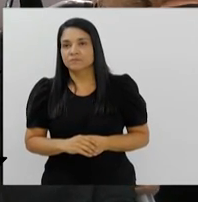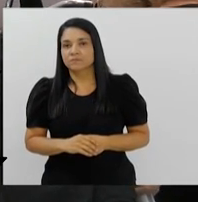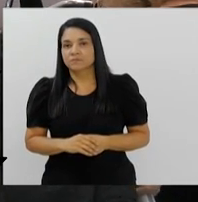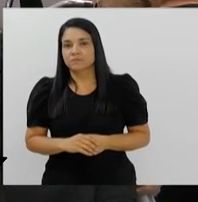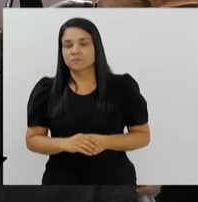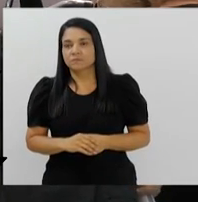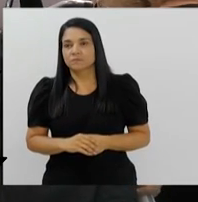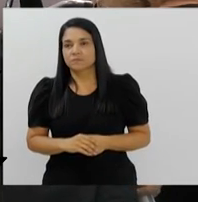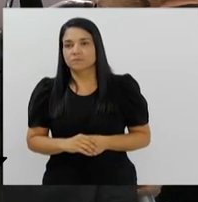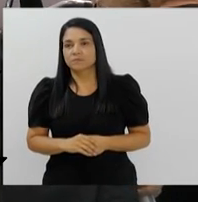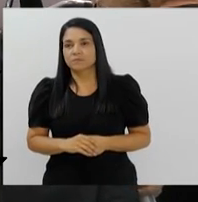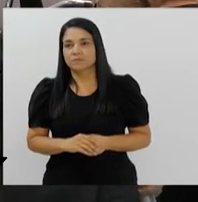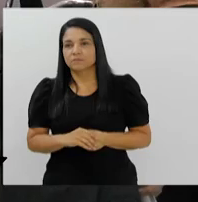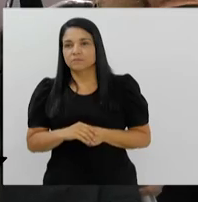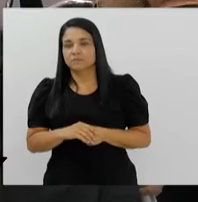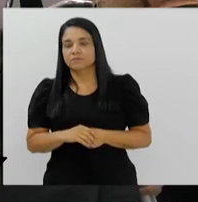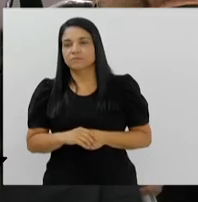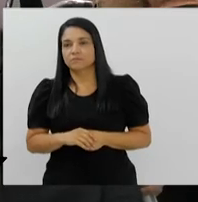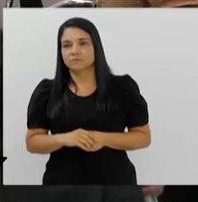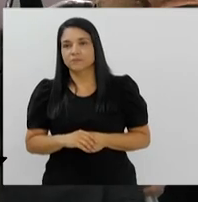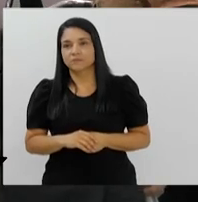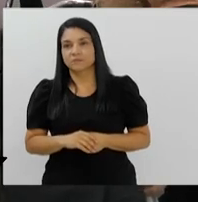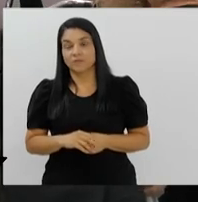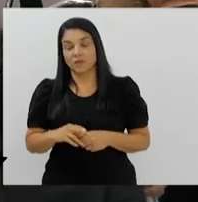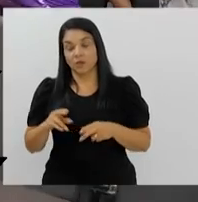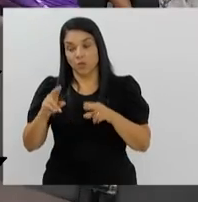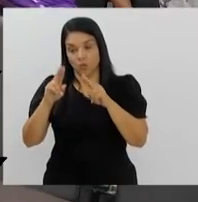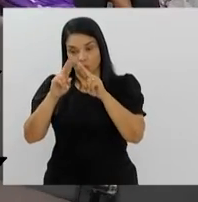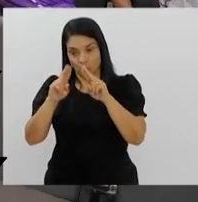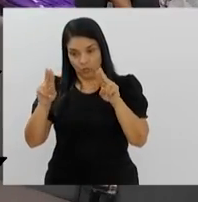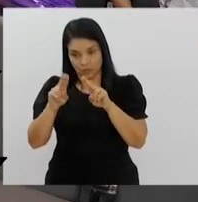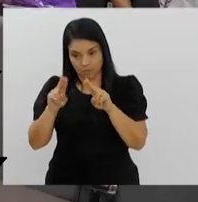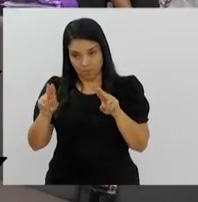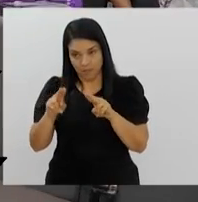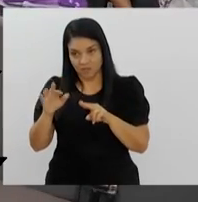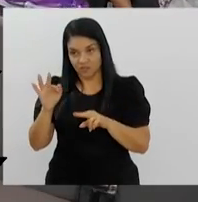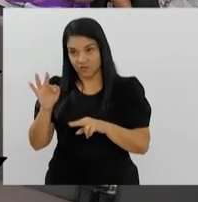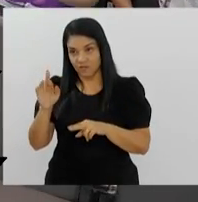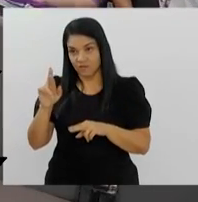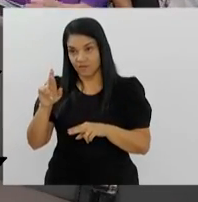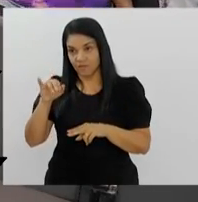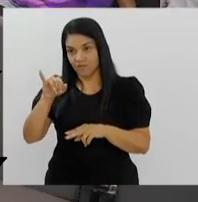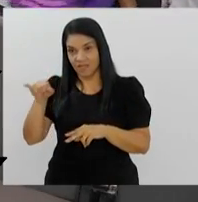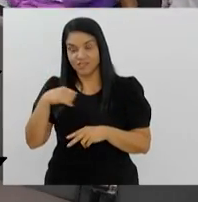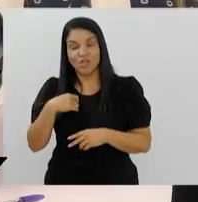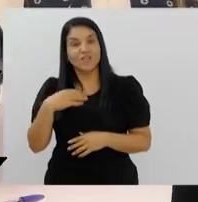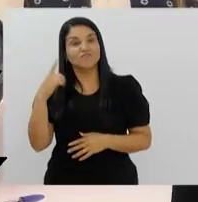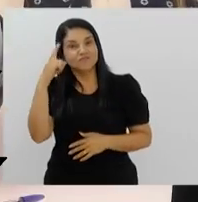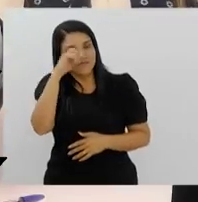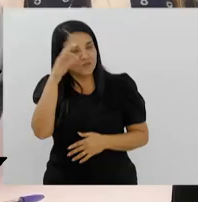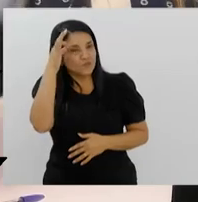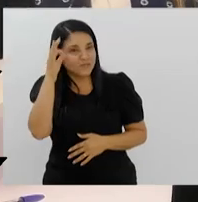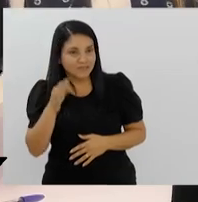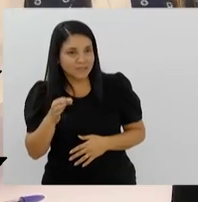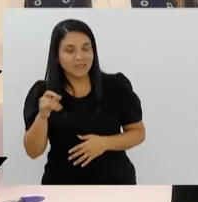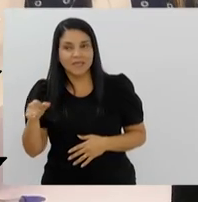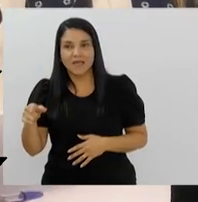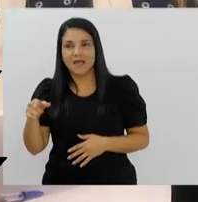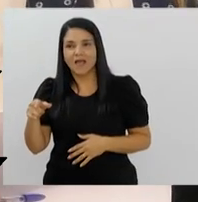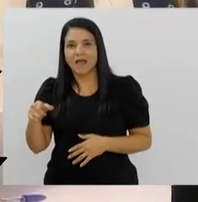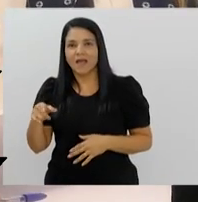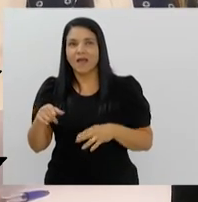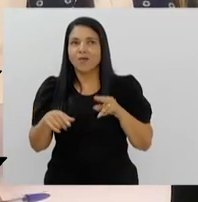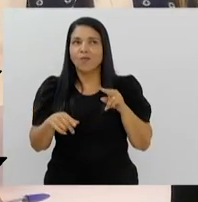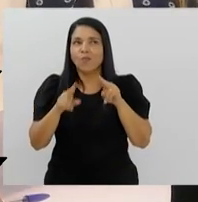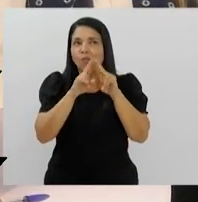entendi tá bom Unimed ferge mas vocês entendem que para mim é difícil entender porque Unimed Serrana então não responde para